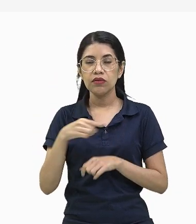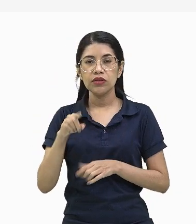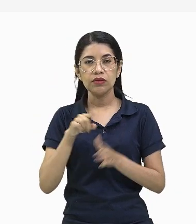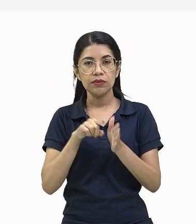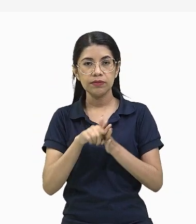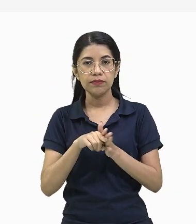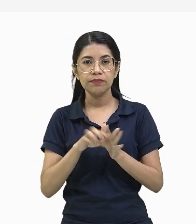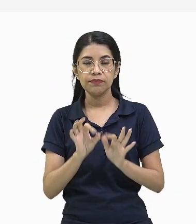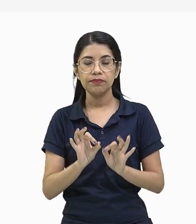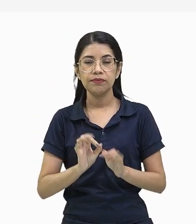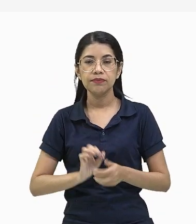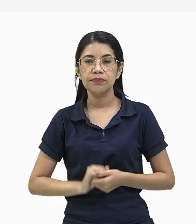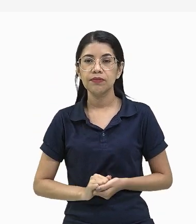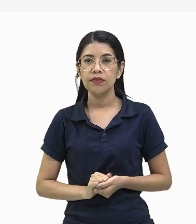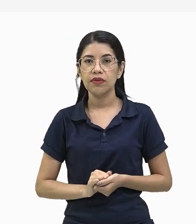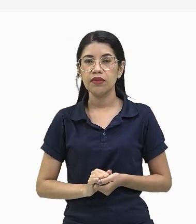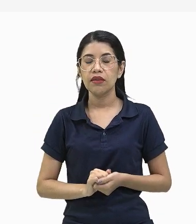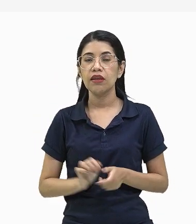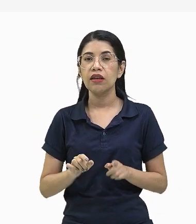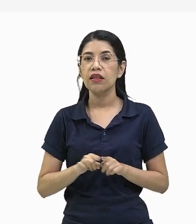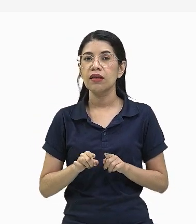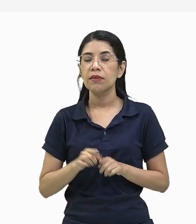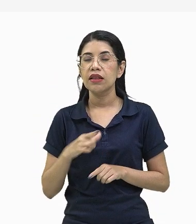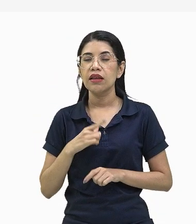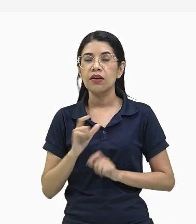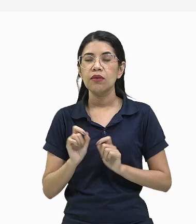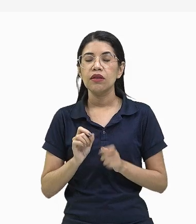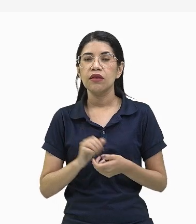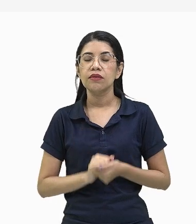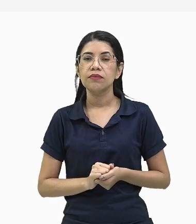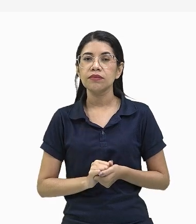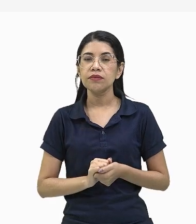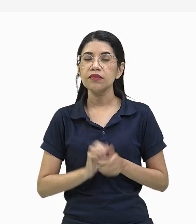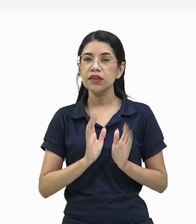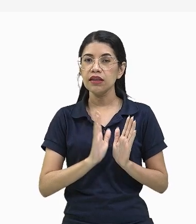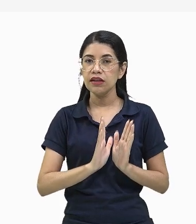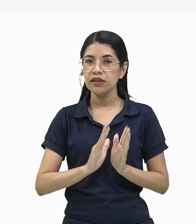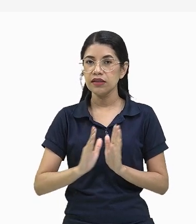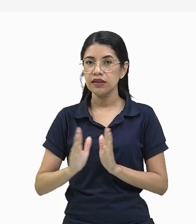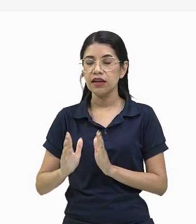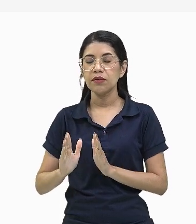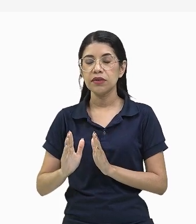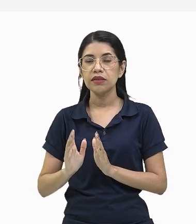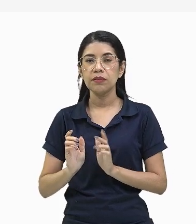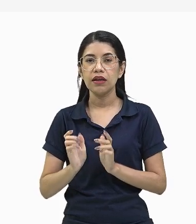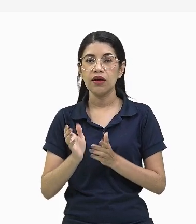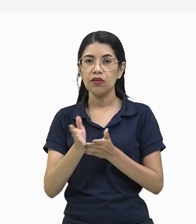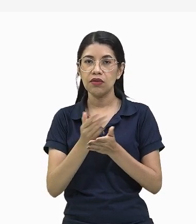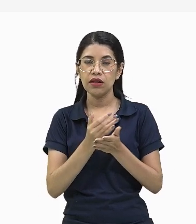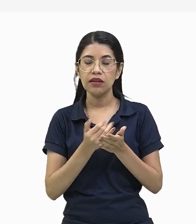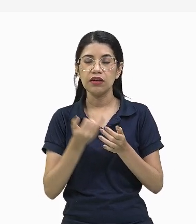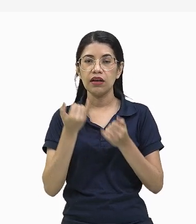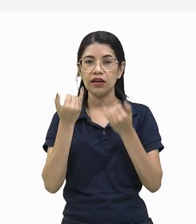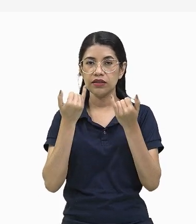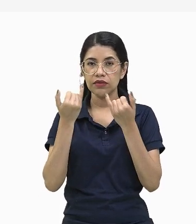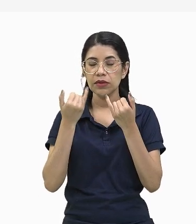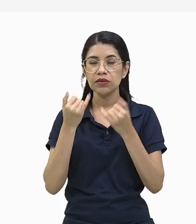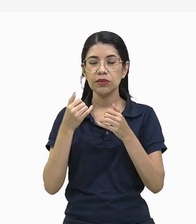pesquisando. Nós temos também o quê? Os procedimentos, as etapas realizadas para coletar e analisar os dados.